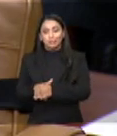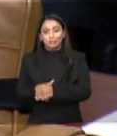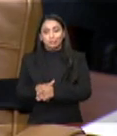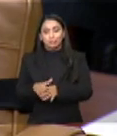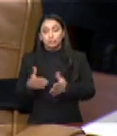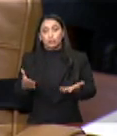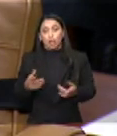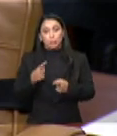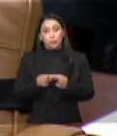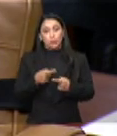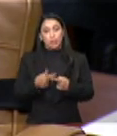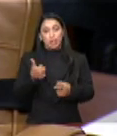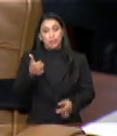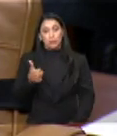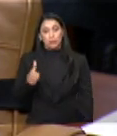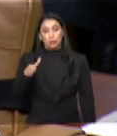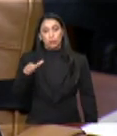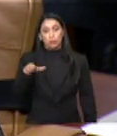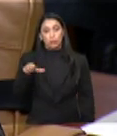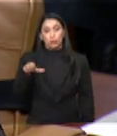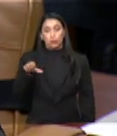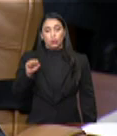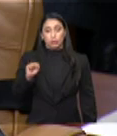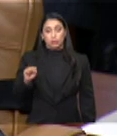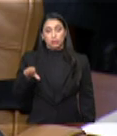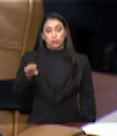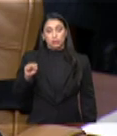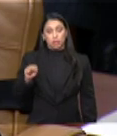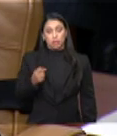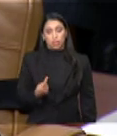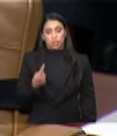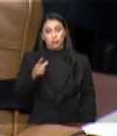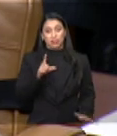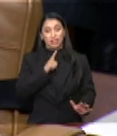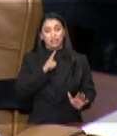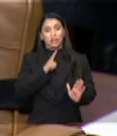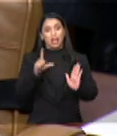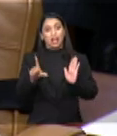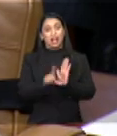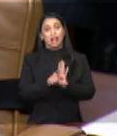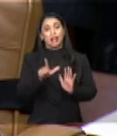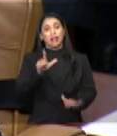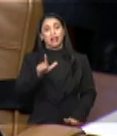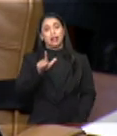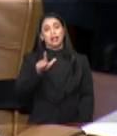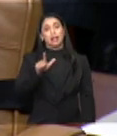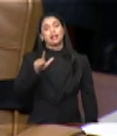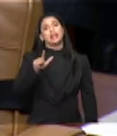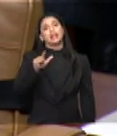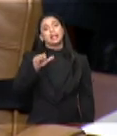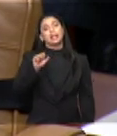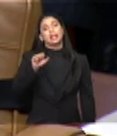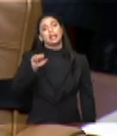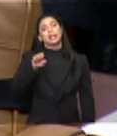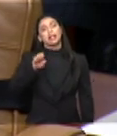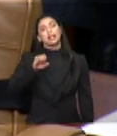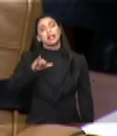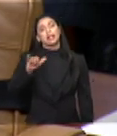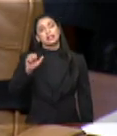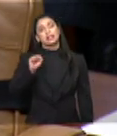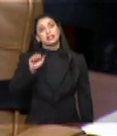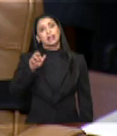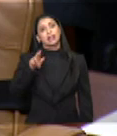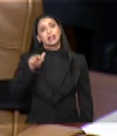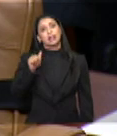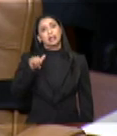em 1881 se aprovou a Lei Saraiva. E a Lei Saraiva, que embora tenha sido saudada como